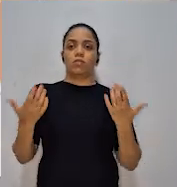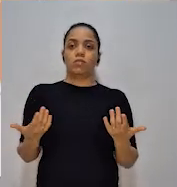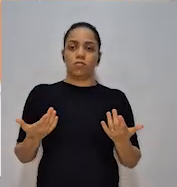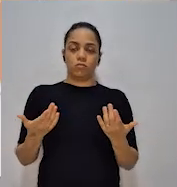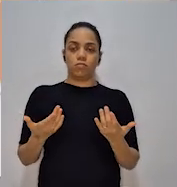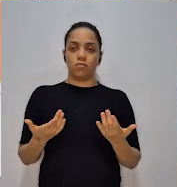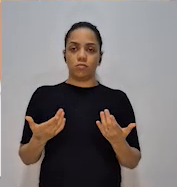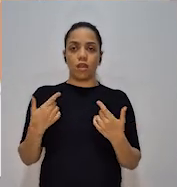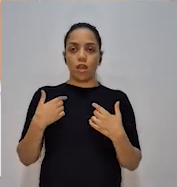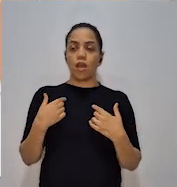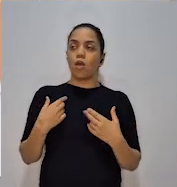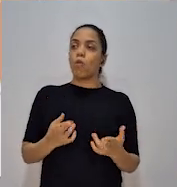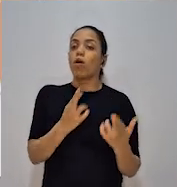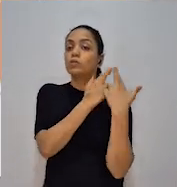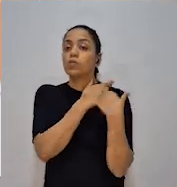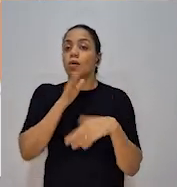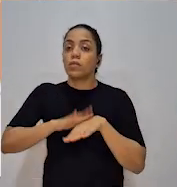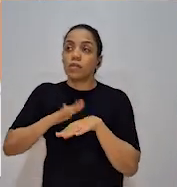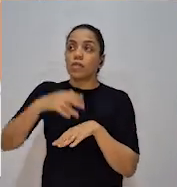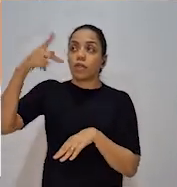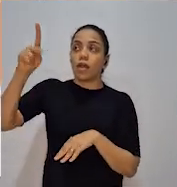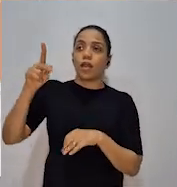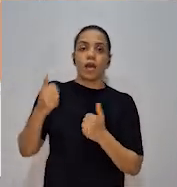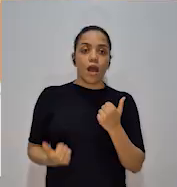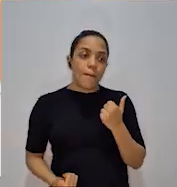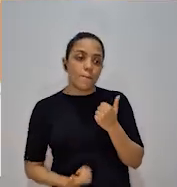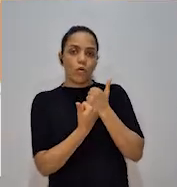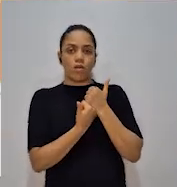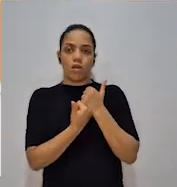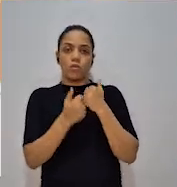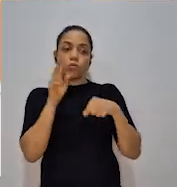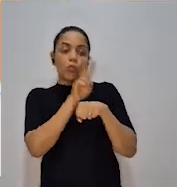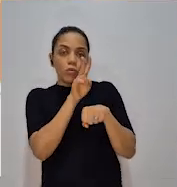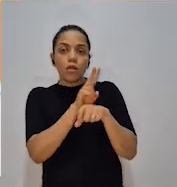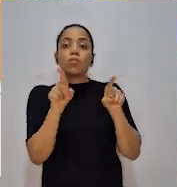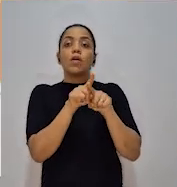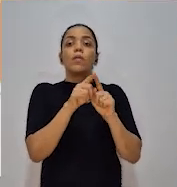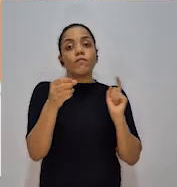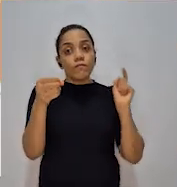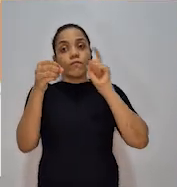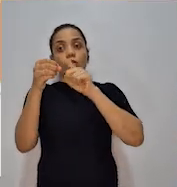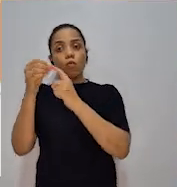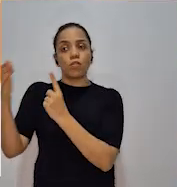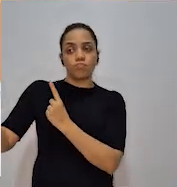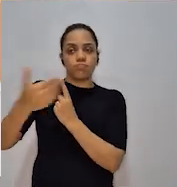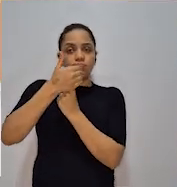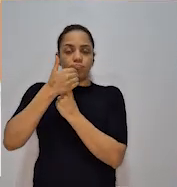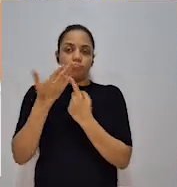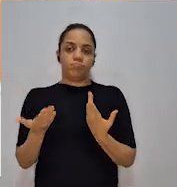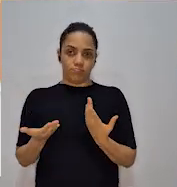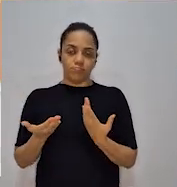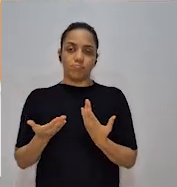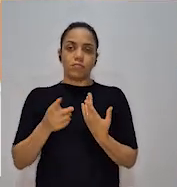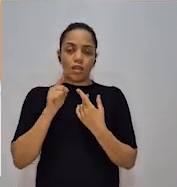responsabilidade, apoiando, cuidando e reintegrando? Porque é isso que vai trazer realmente um olhar de humanidade,